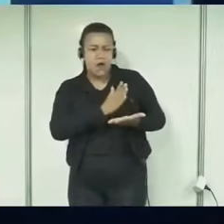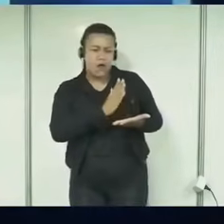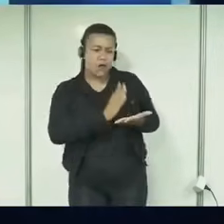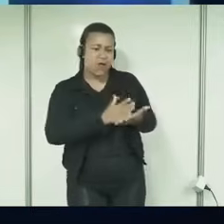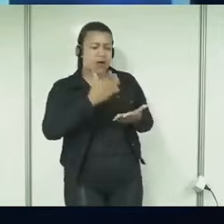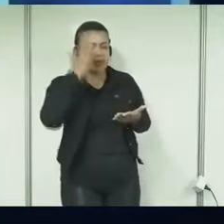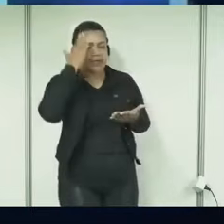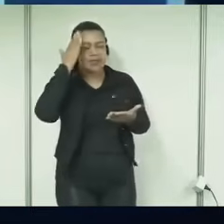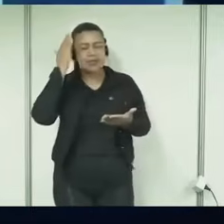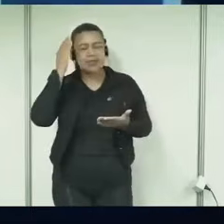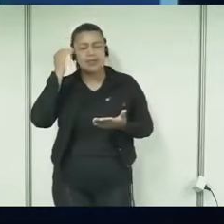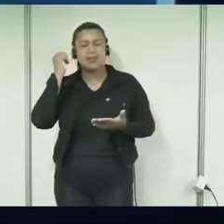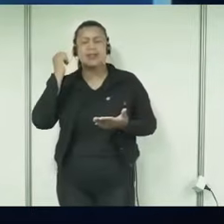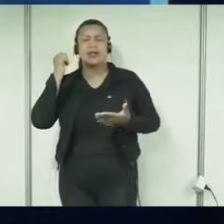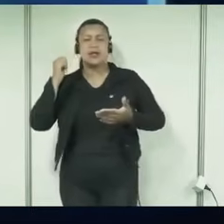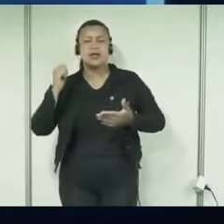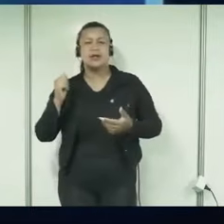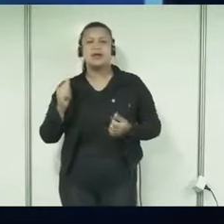já é.